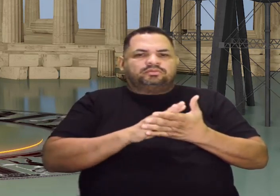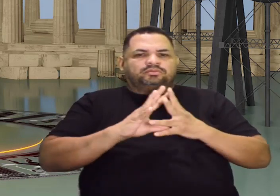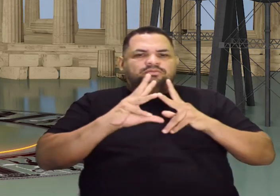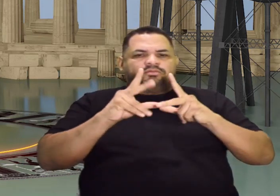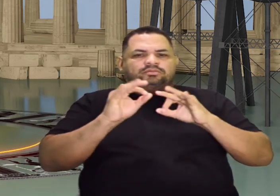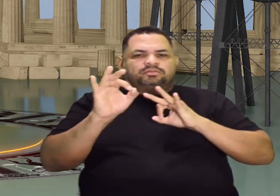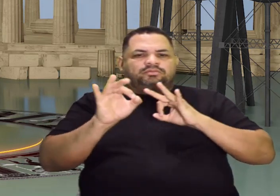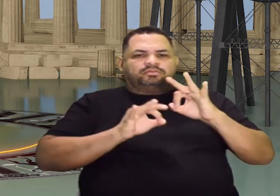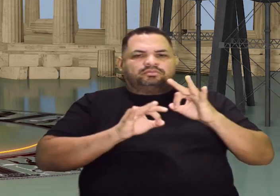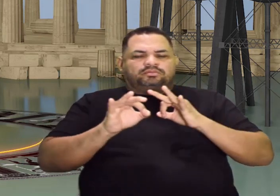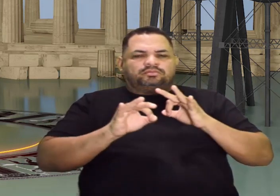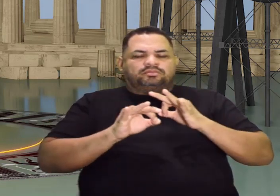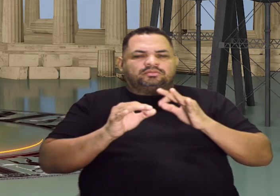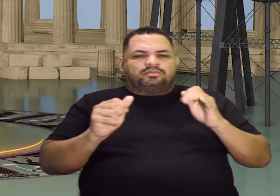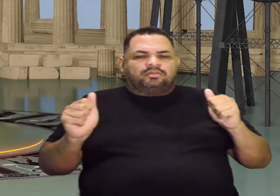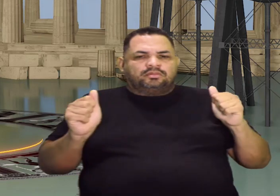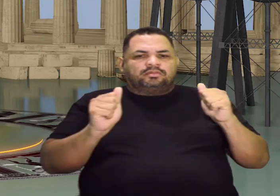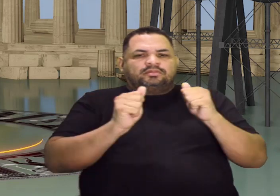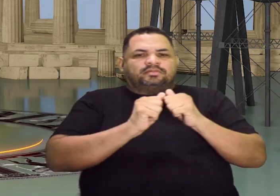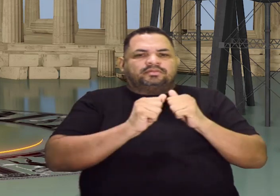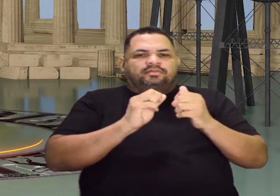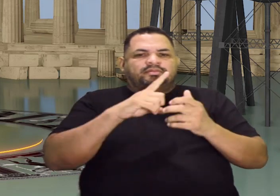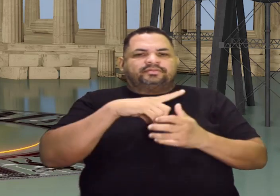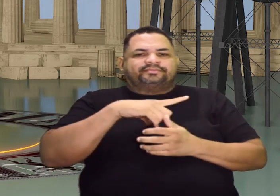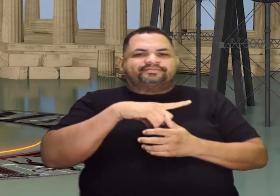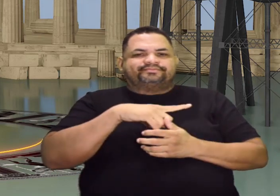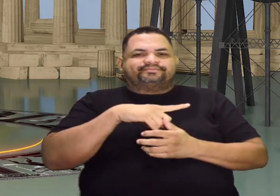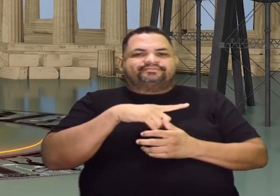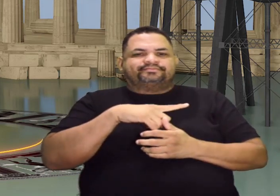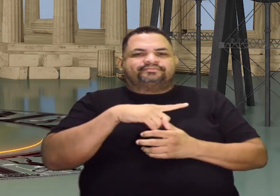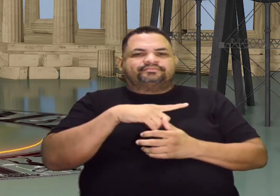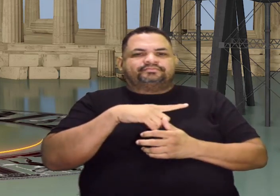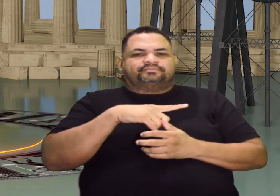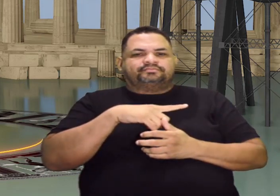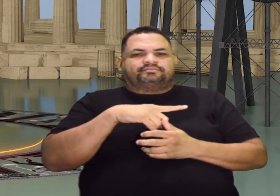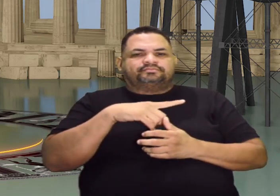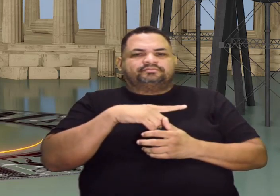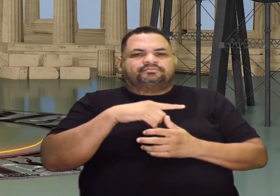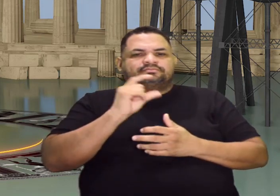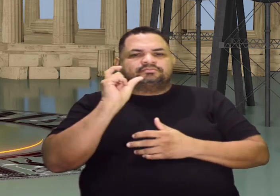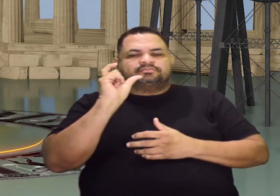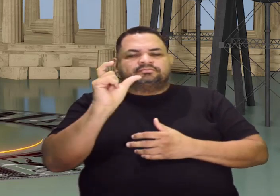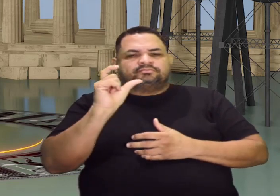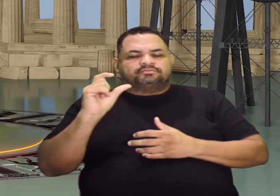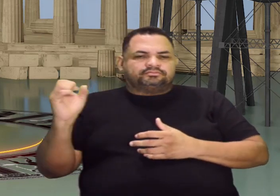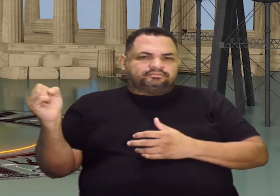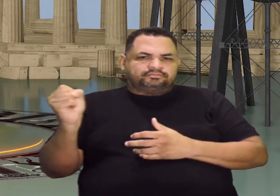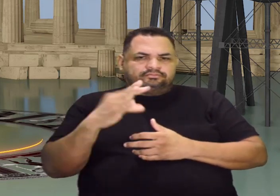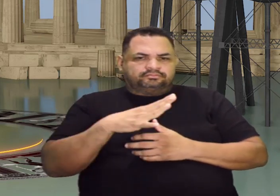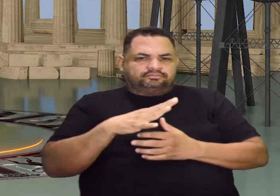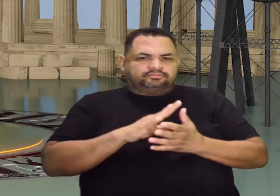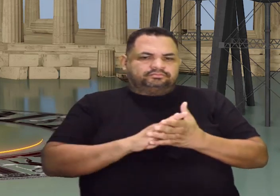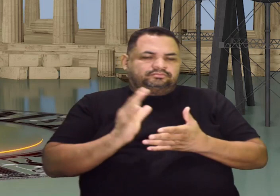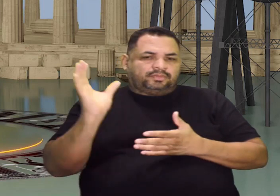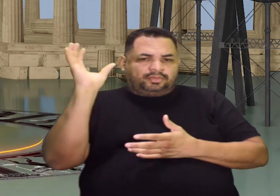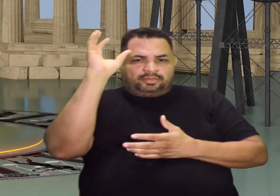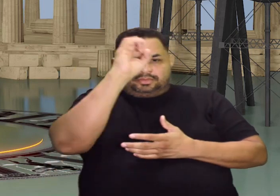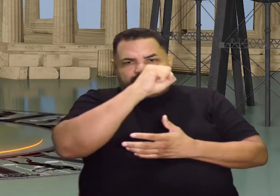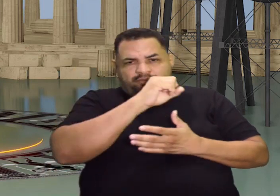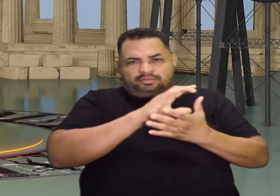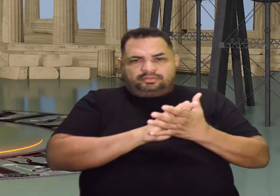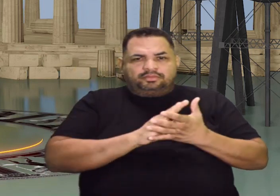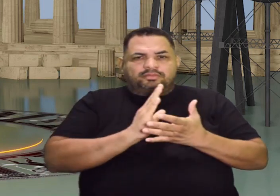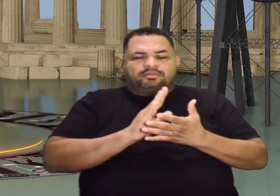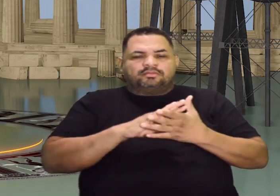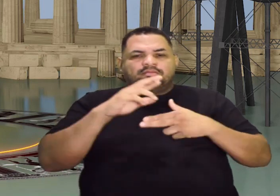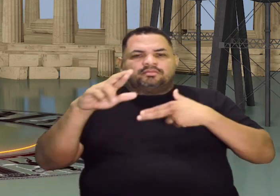tudo próximo, tá? Deixa uma matéria para isso. Ó, as palavras novas que estou aprendendo. Aí já coloca